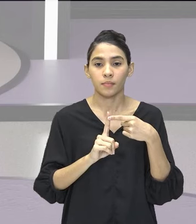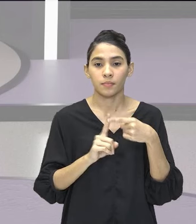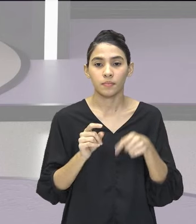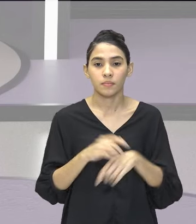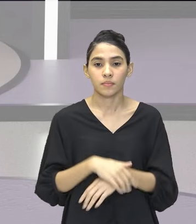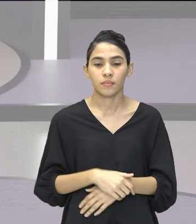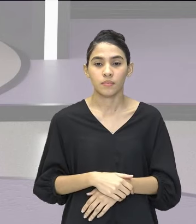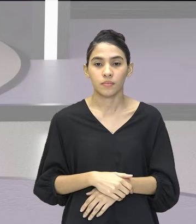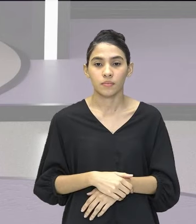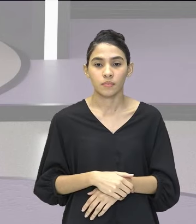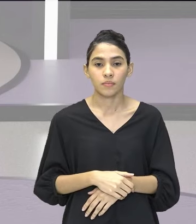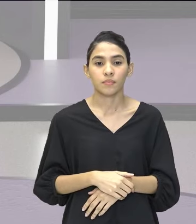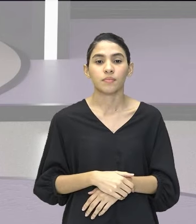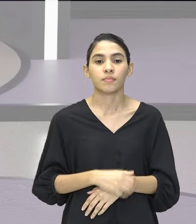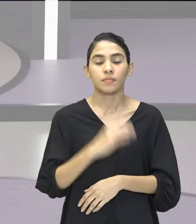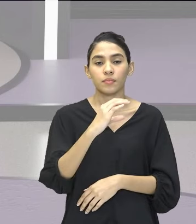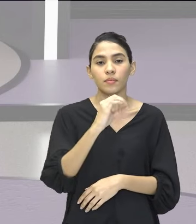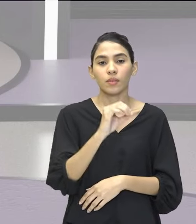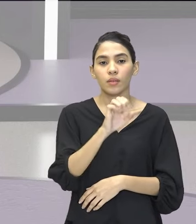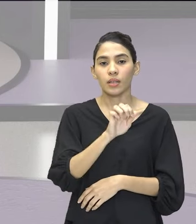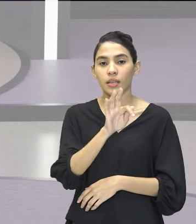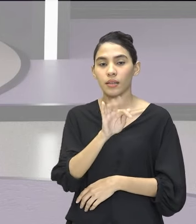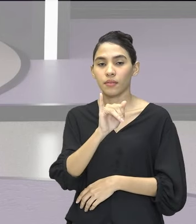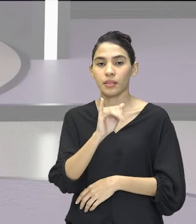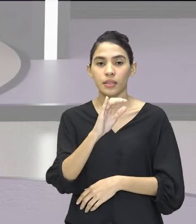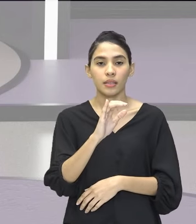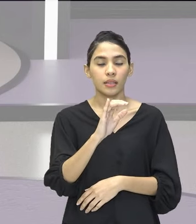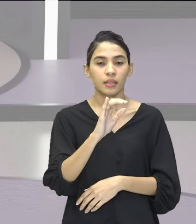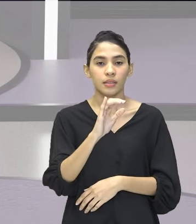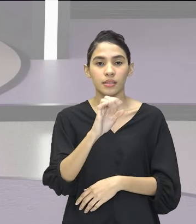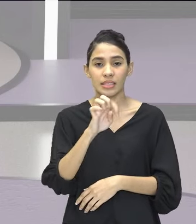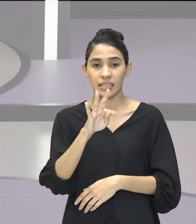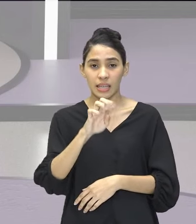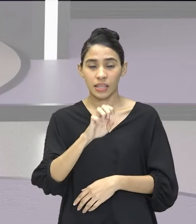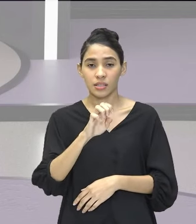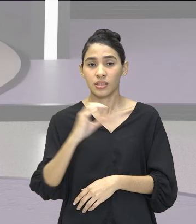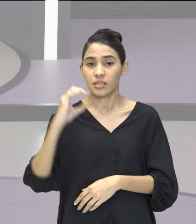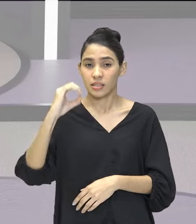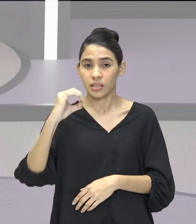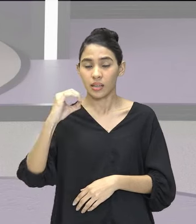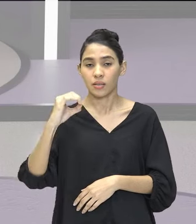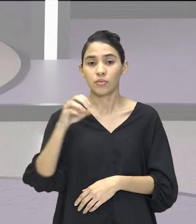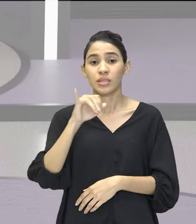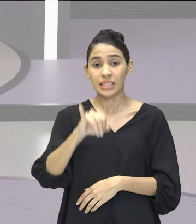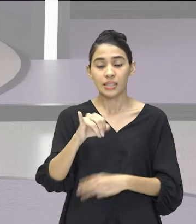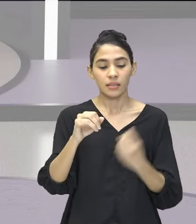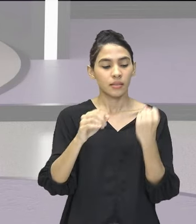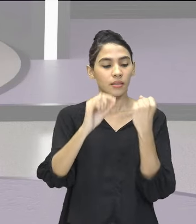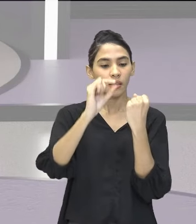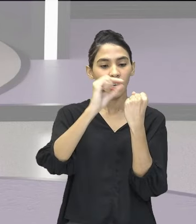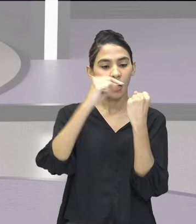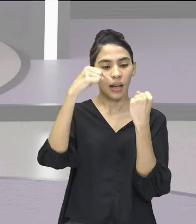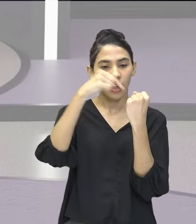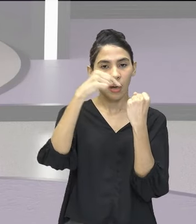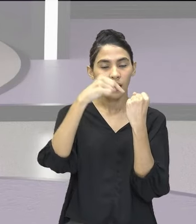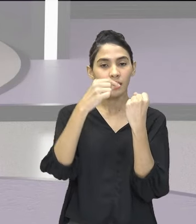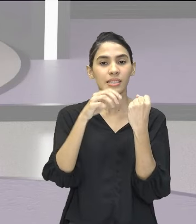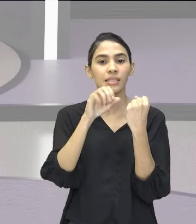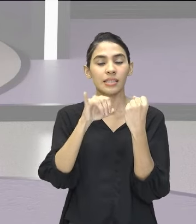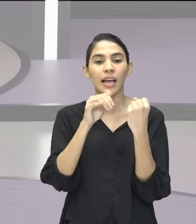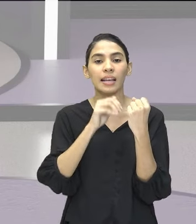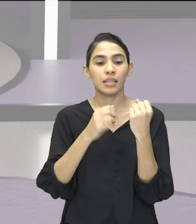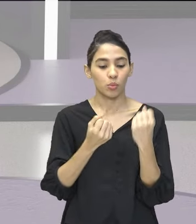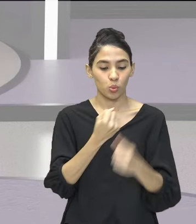é coeficiente zero. Se o coeficiente de um monômio é zero, aí tem um exemplo para